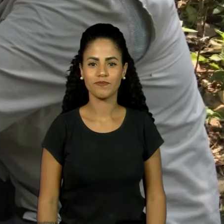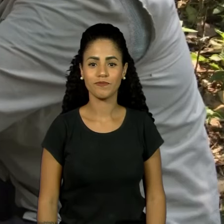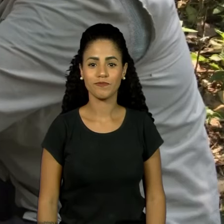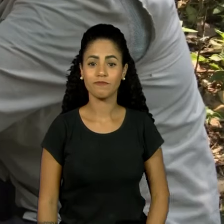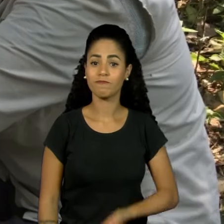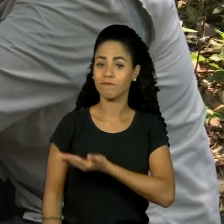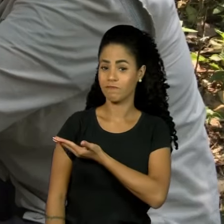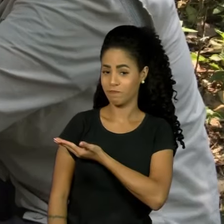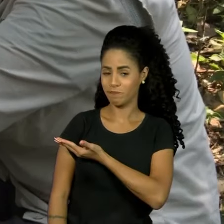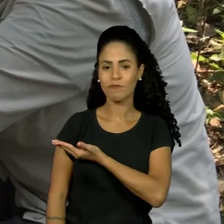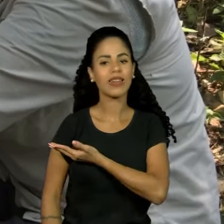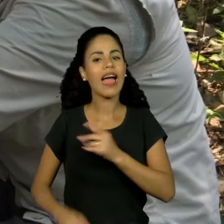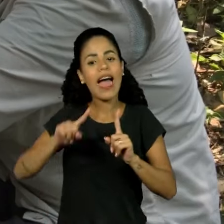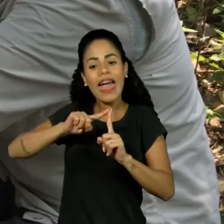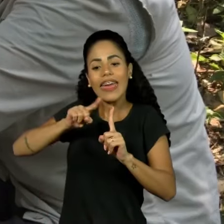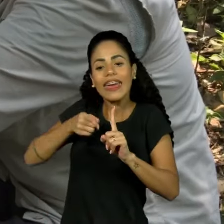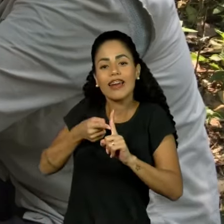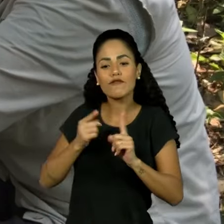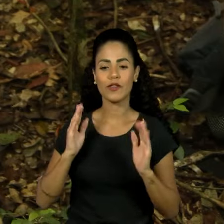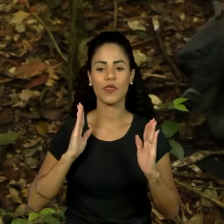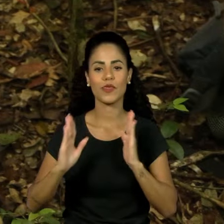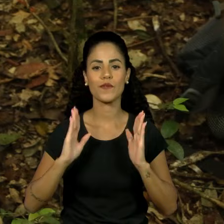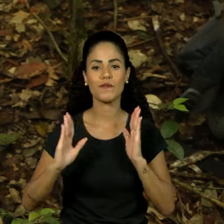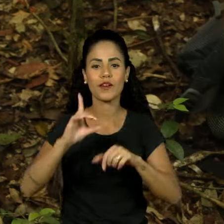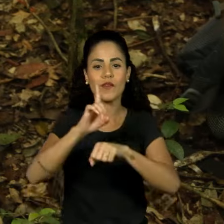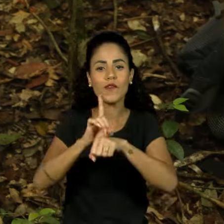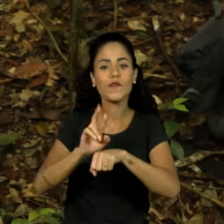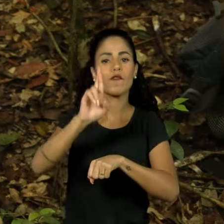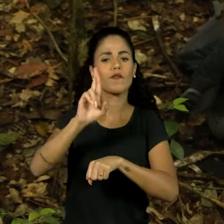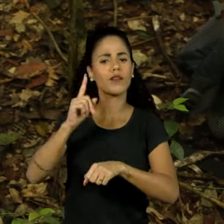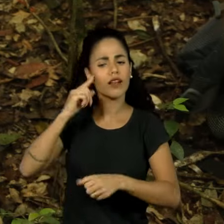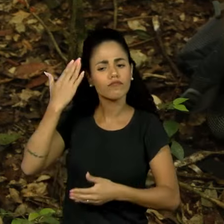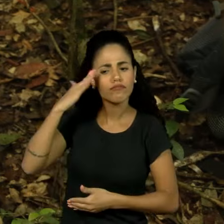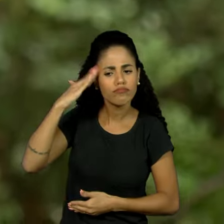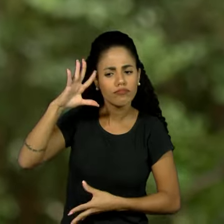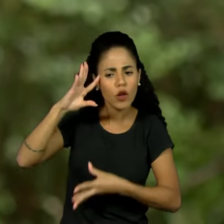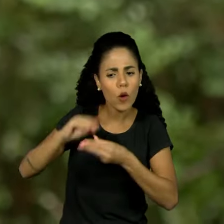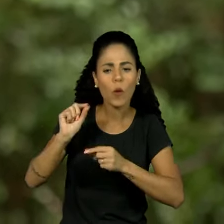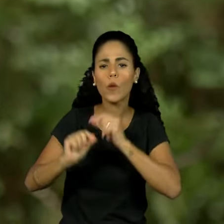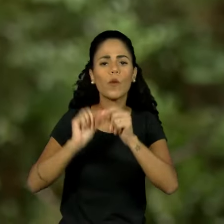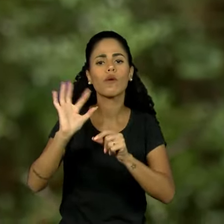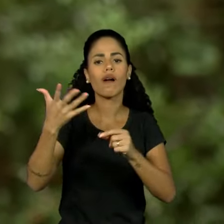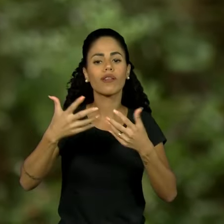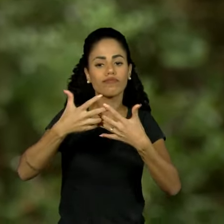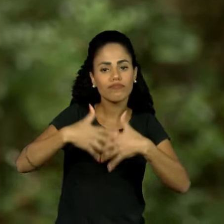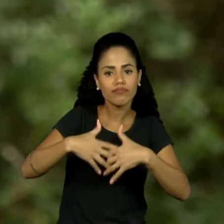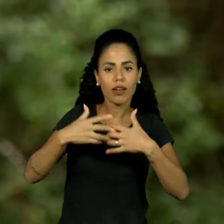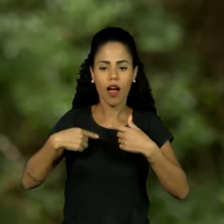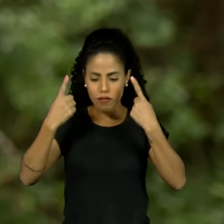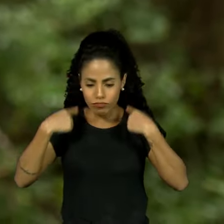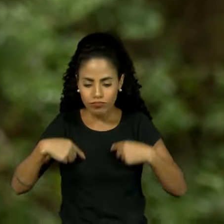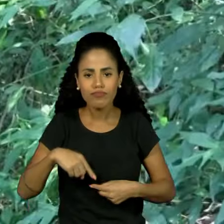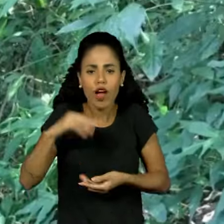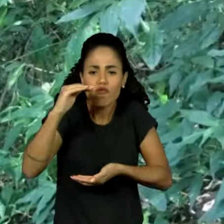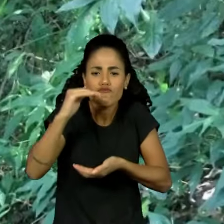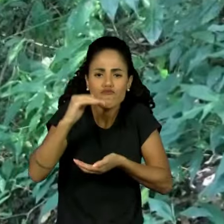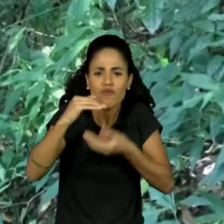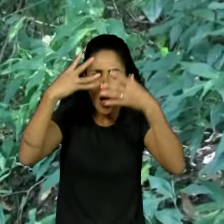Gabriela Rezende engravidou durante o doutorado, dedicado a entender o gasto de energia do mico-leão preto na